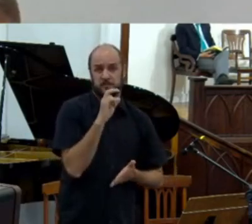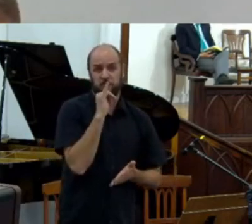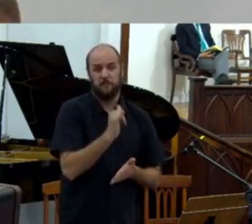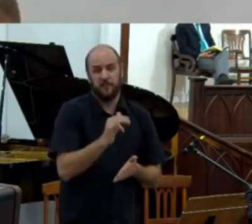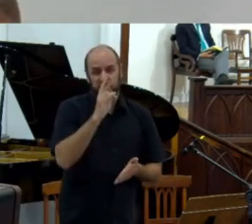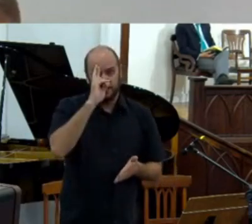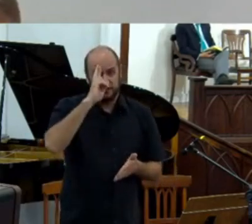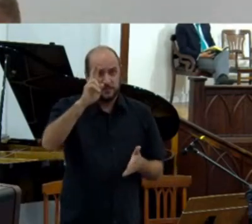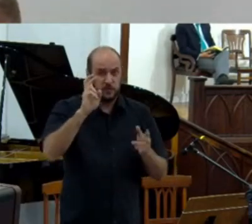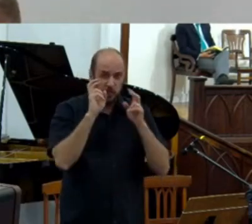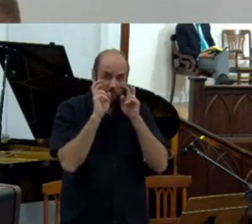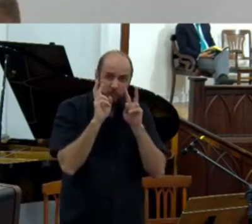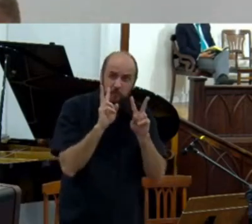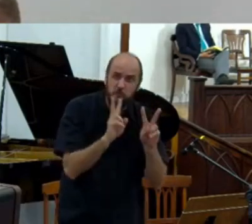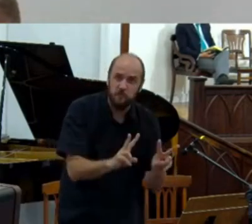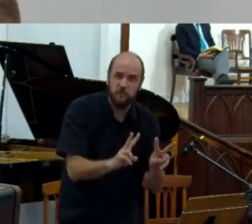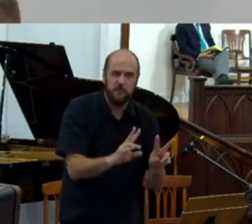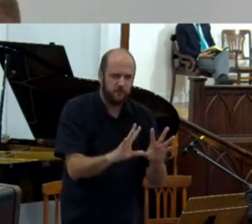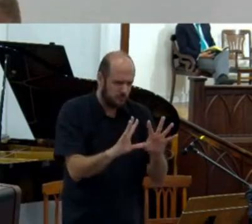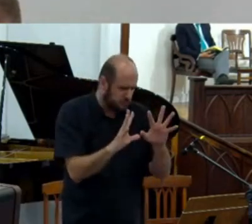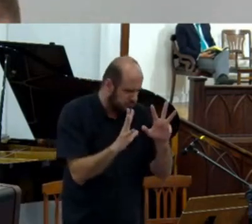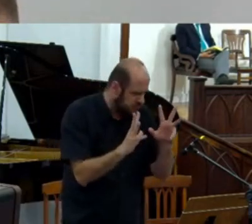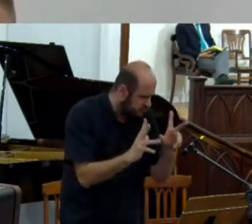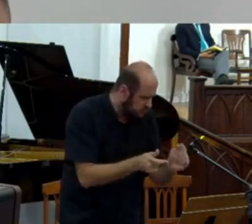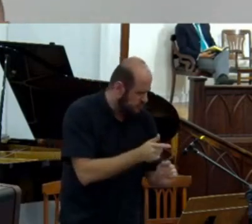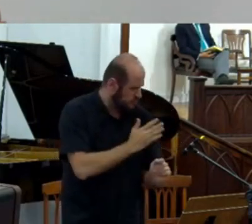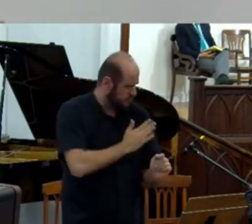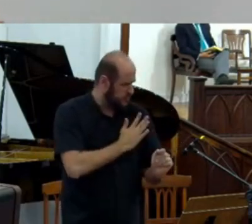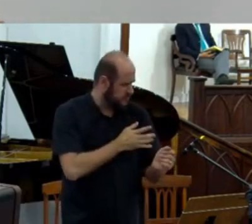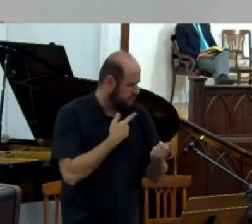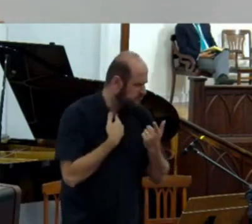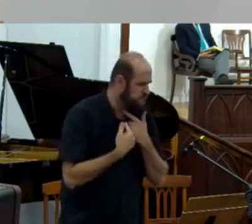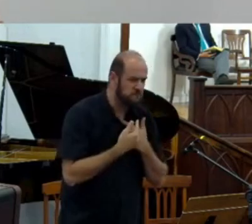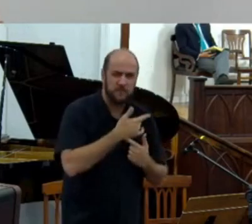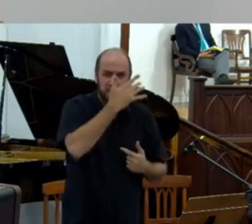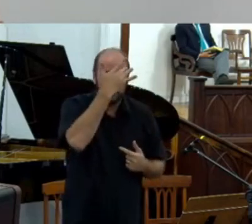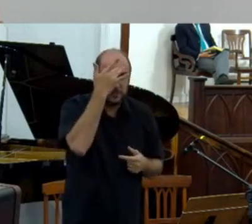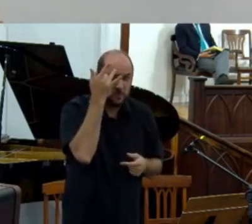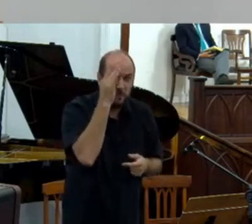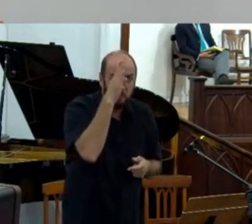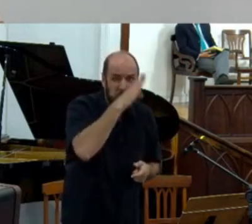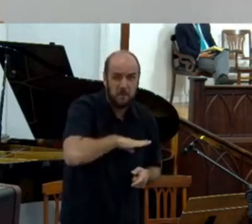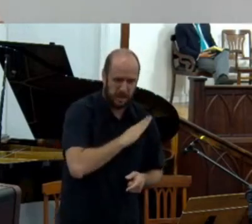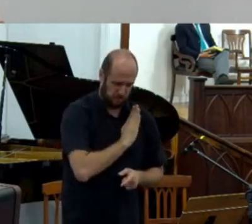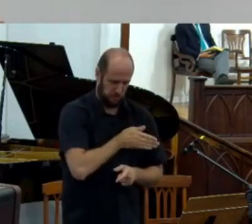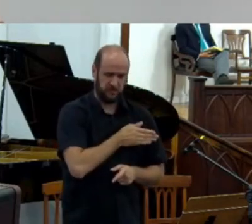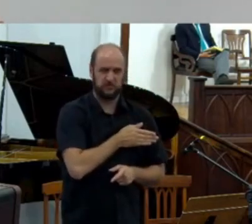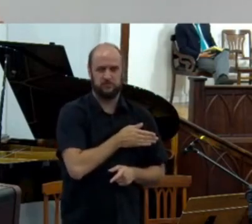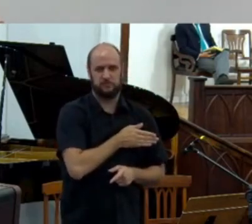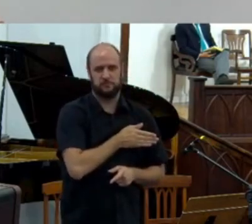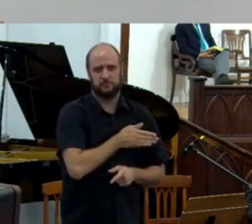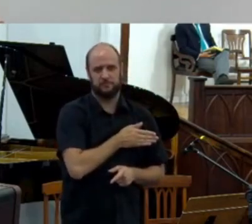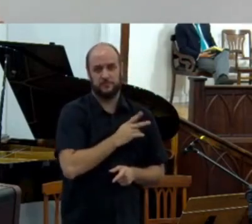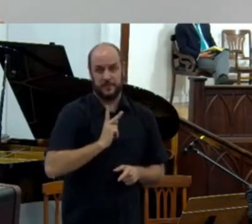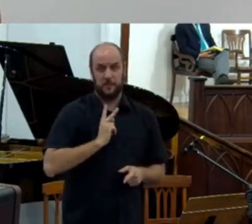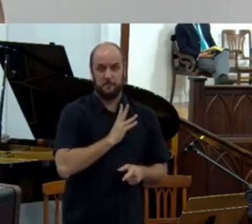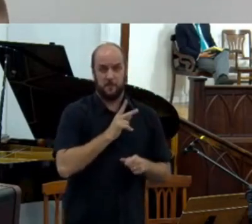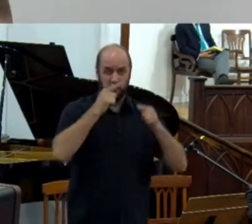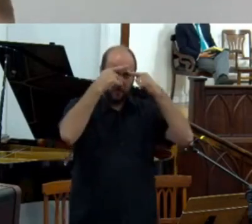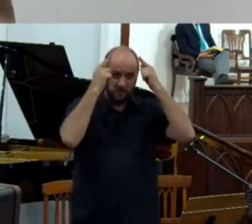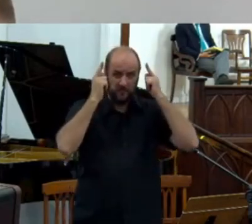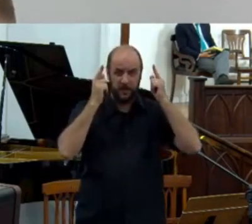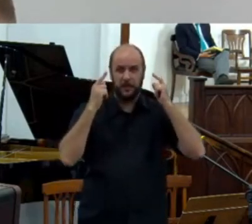que o Senhor enxergou que todo o desígnio do coração do ser humano era mau. Em hebraico a ideia é: e